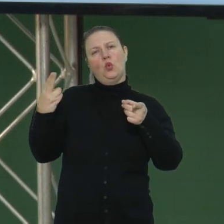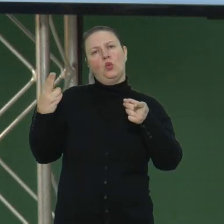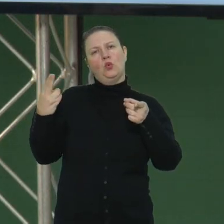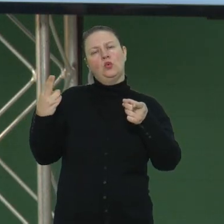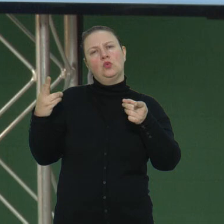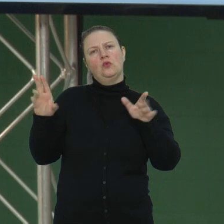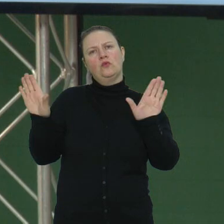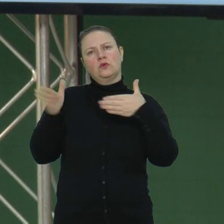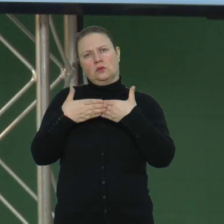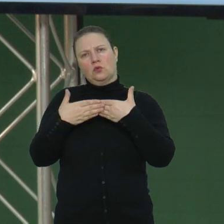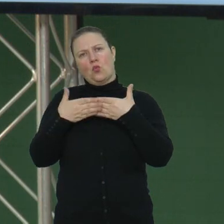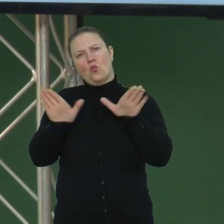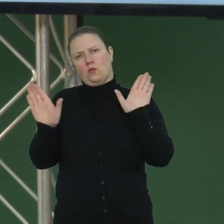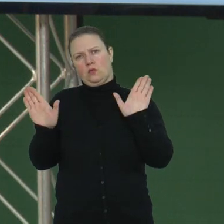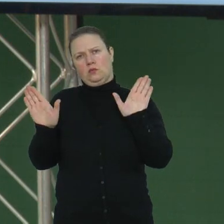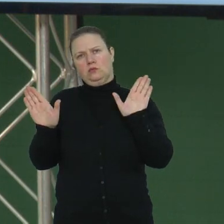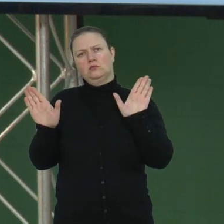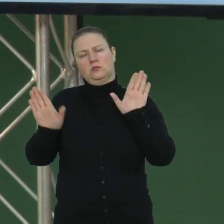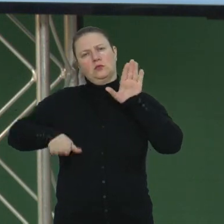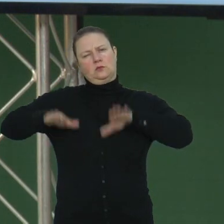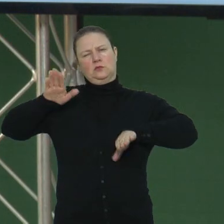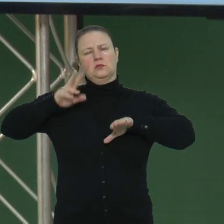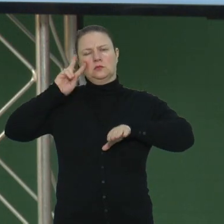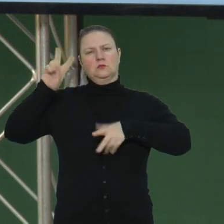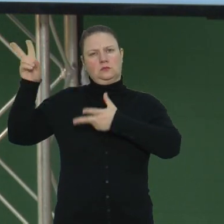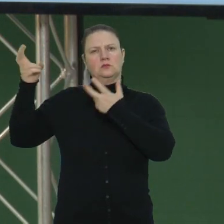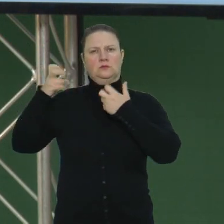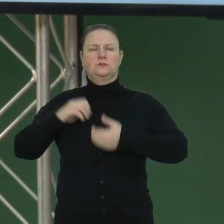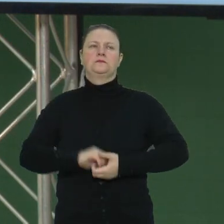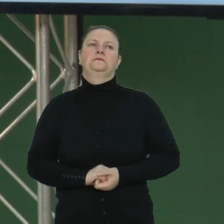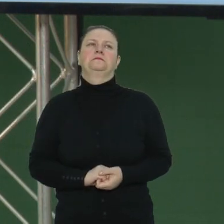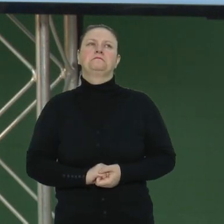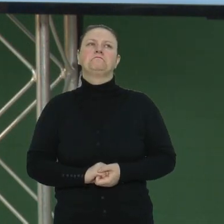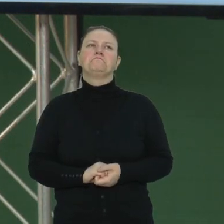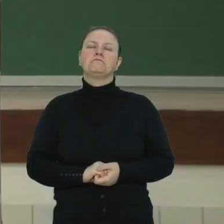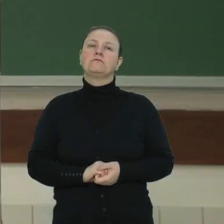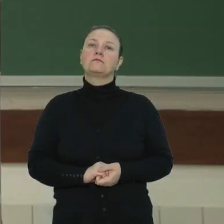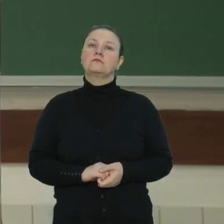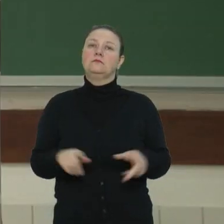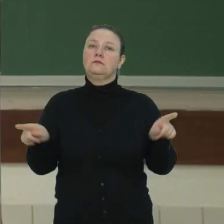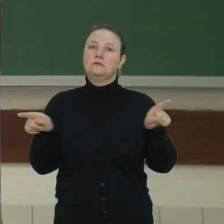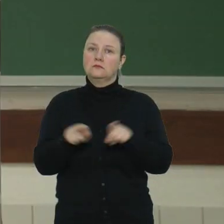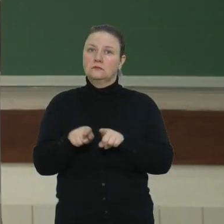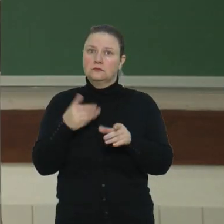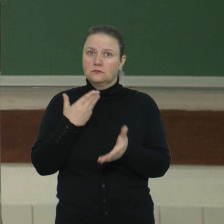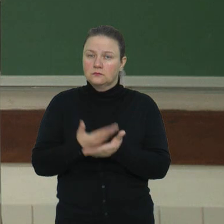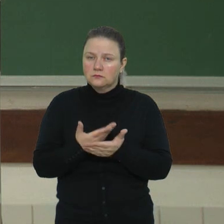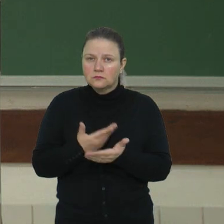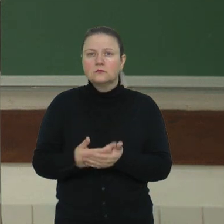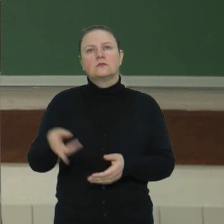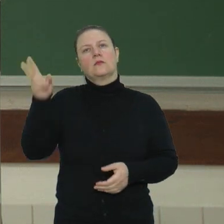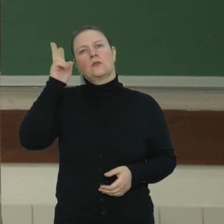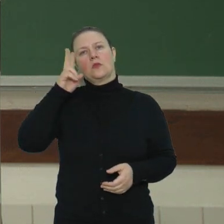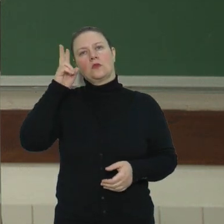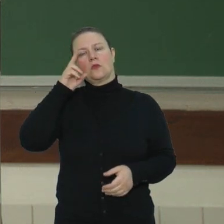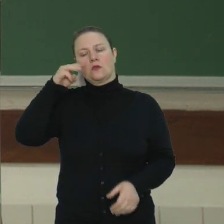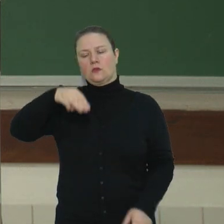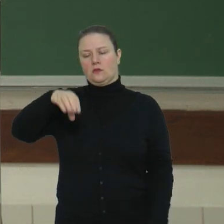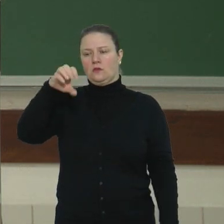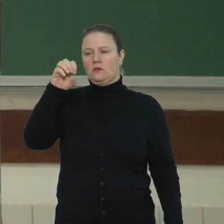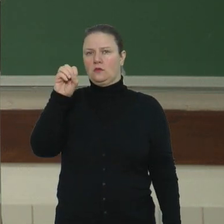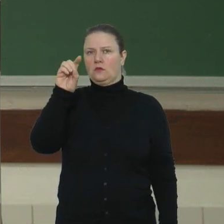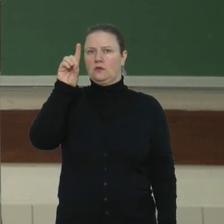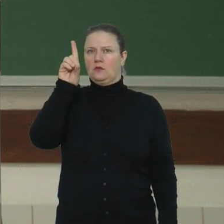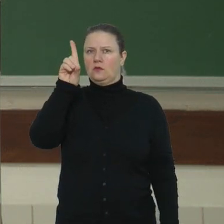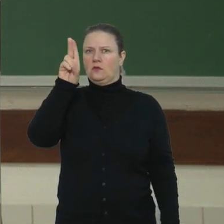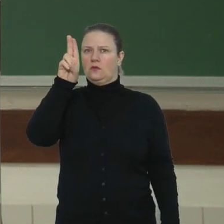Tem mais um exemplo para frente que vocês vão verificar ainda hoje. Ok? E também, para a aula de hoje, a gente vai relembrar um pouquinho de módulo. O que é o